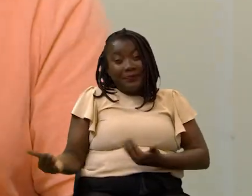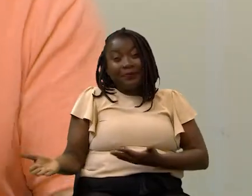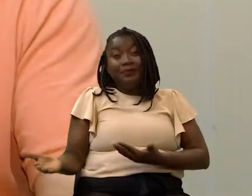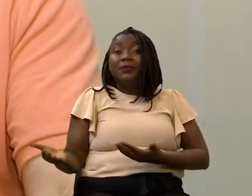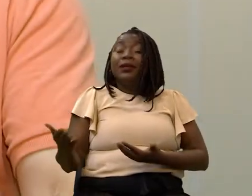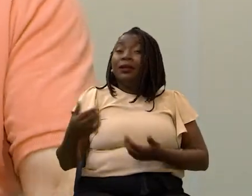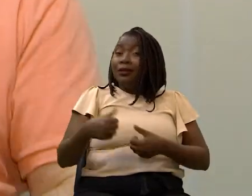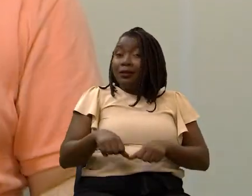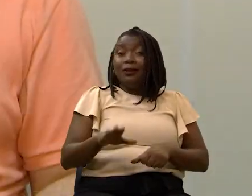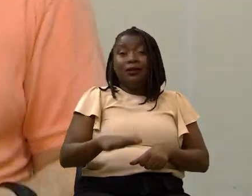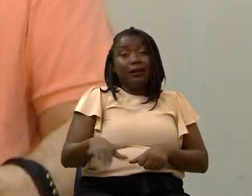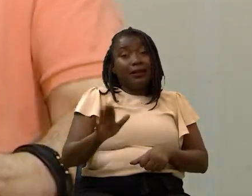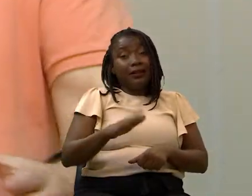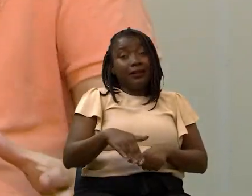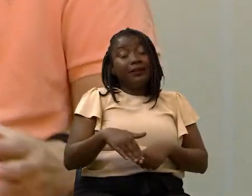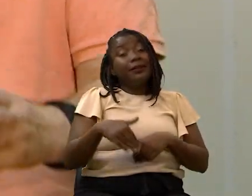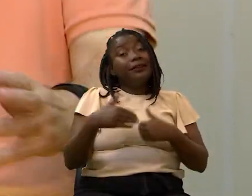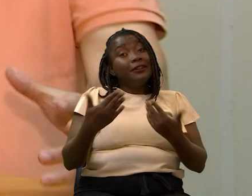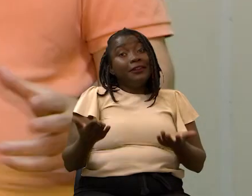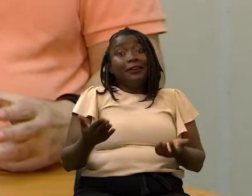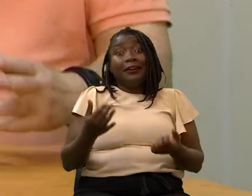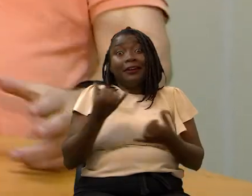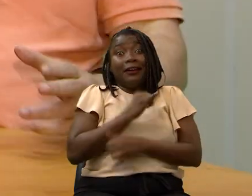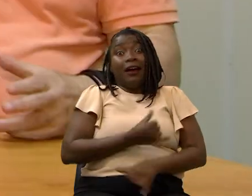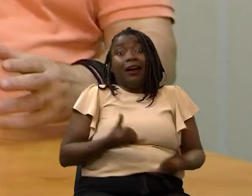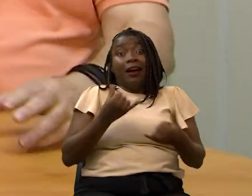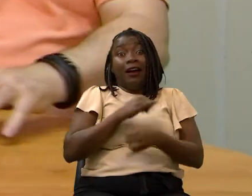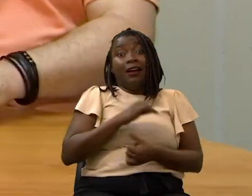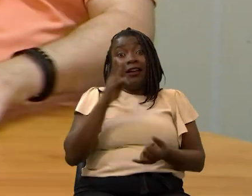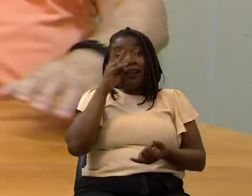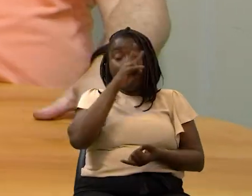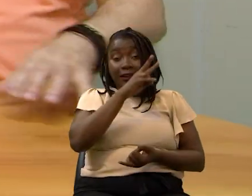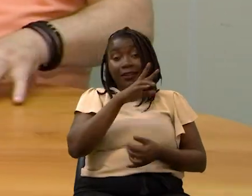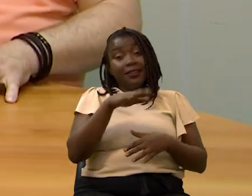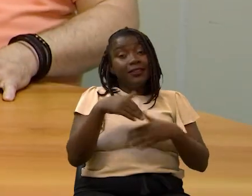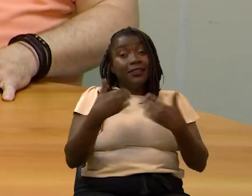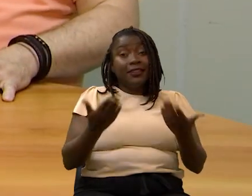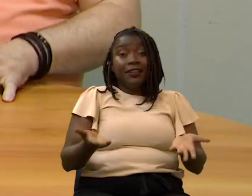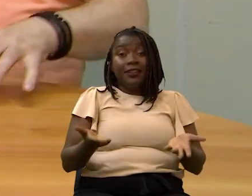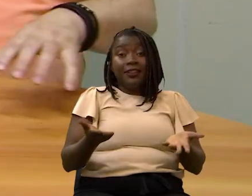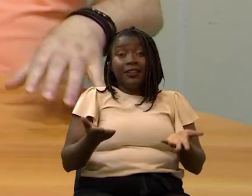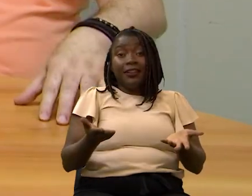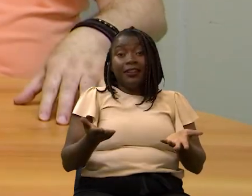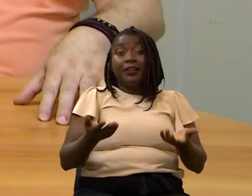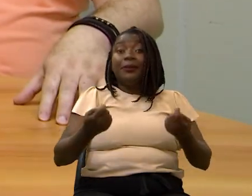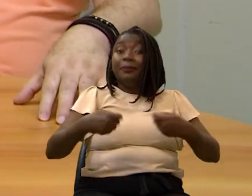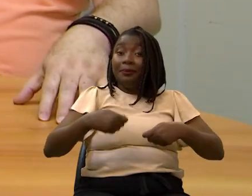criança pré-adolescente, eles estão lá, eles estão cheios de energia. Então,